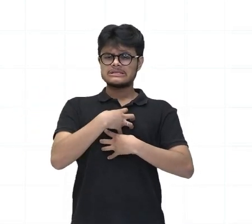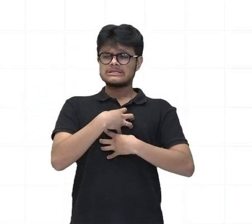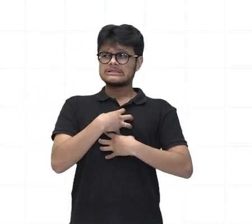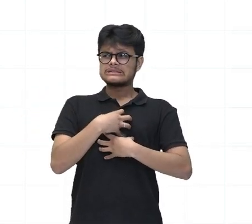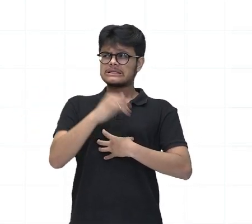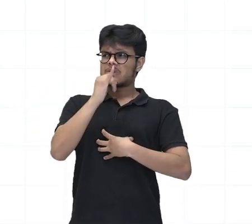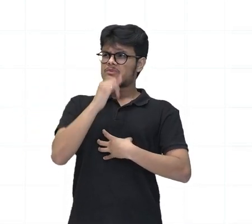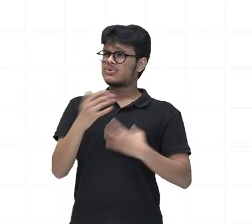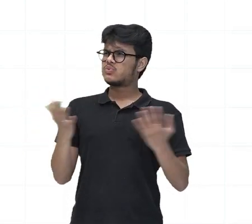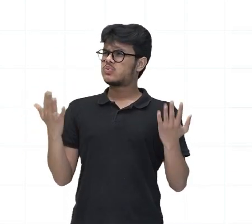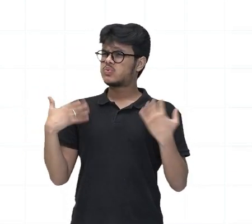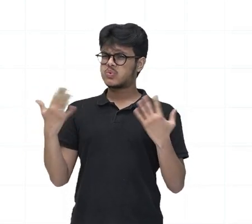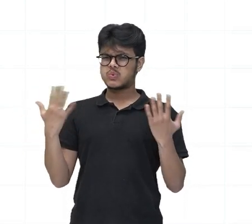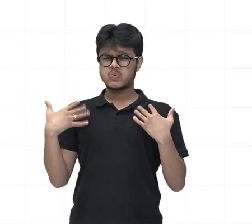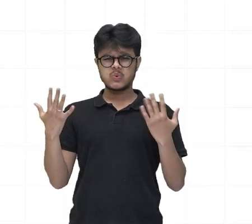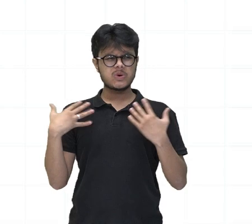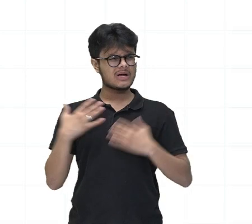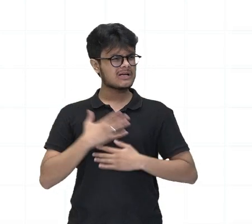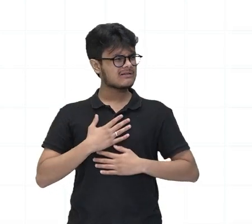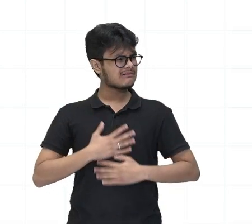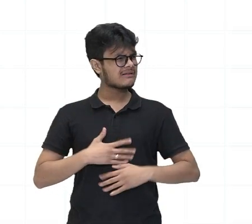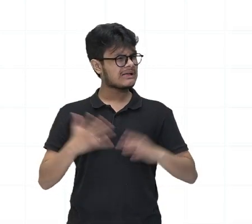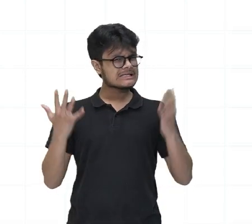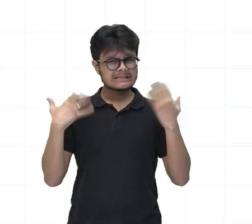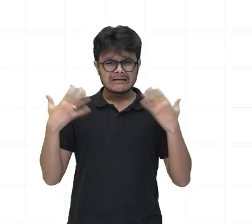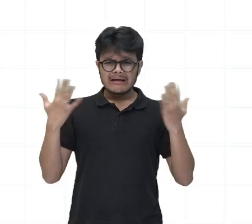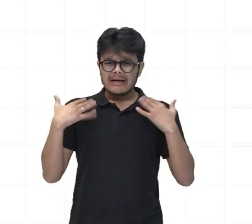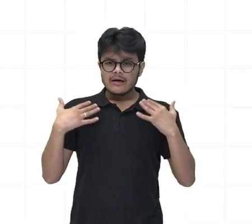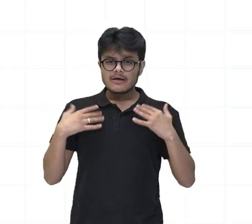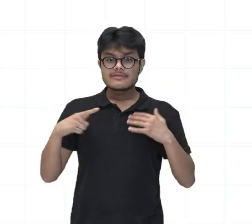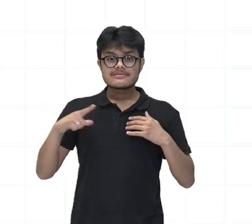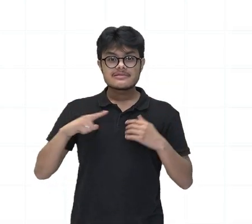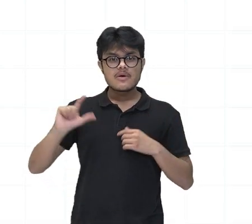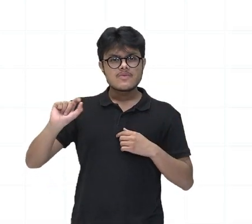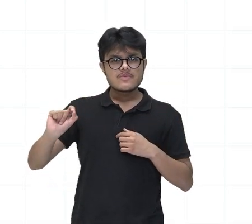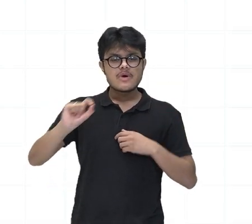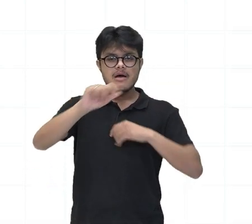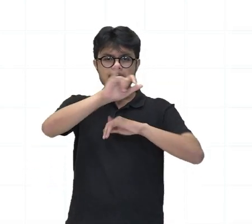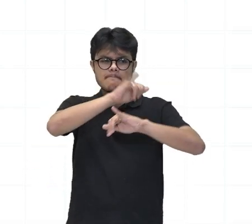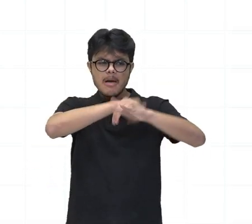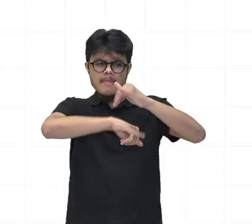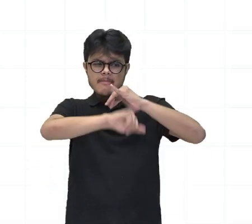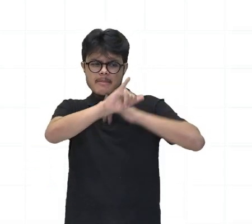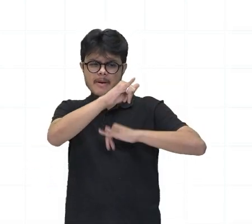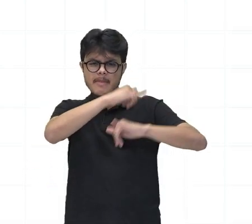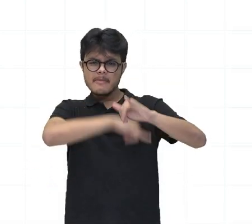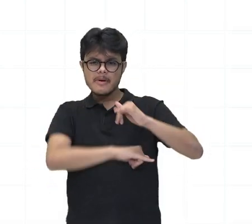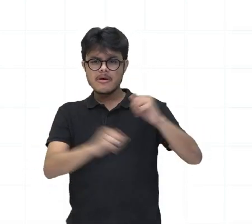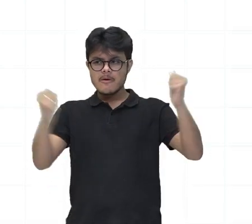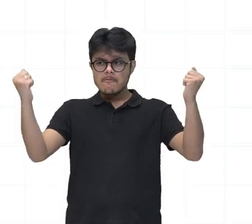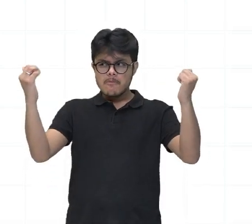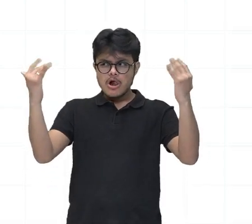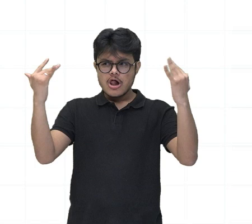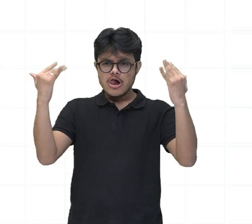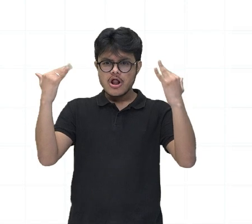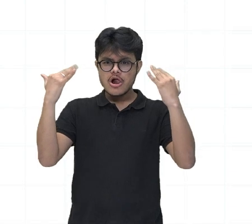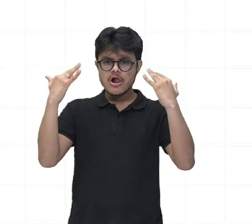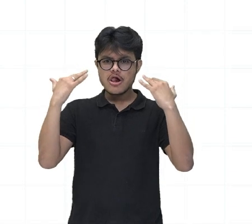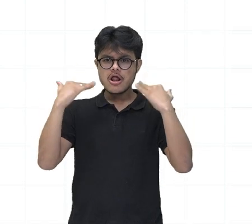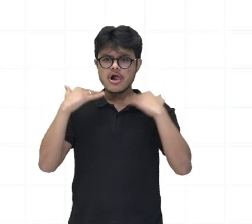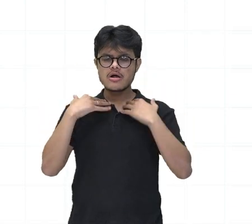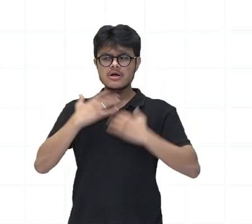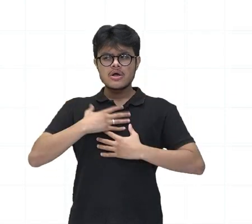ficando calor. Então, ali existe energia, uma energia em